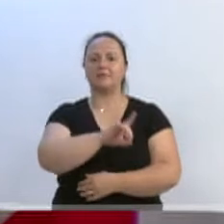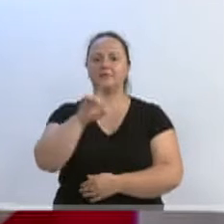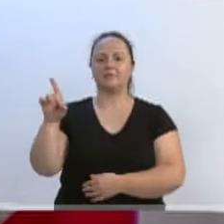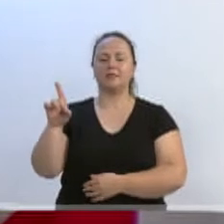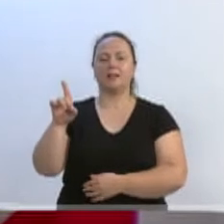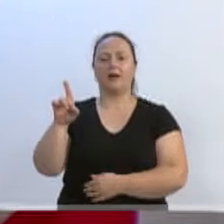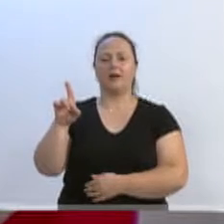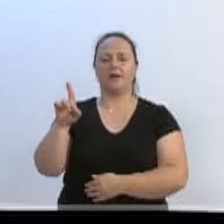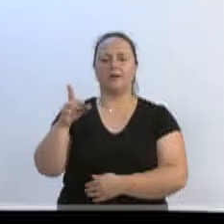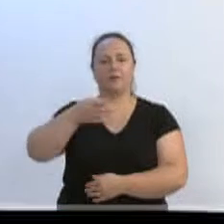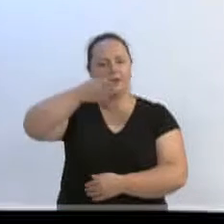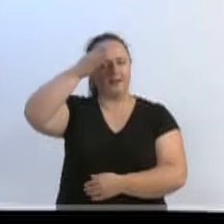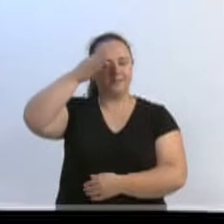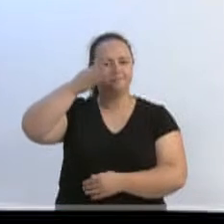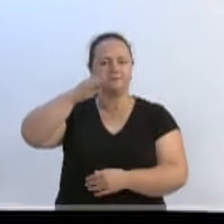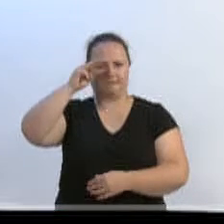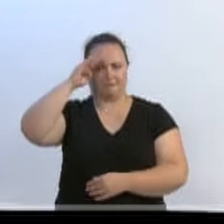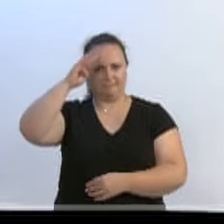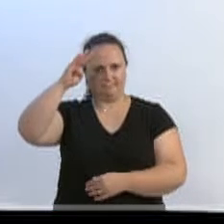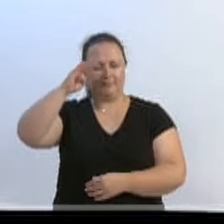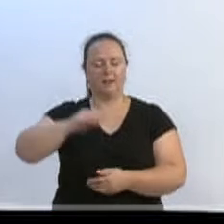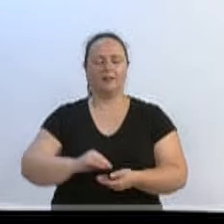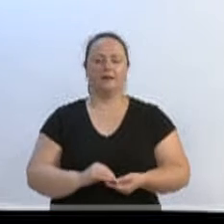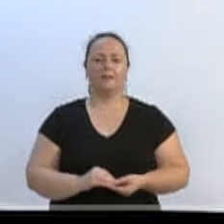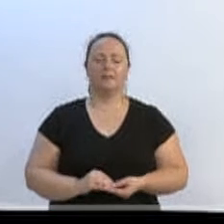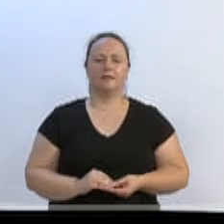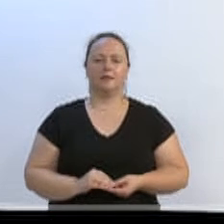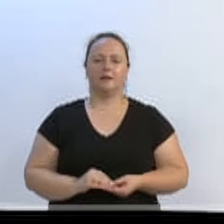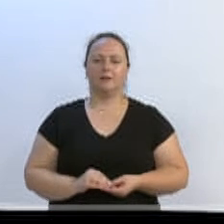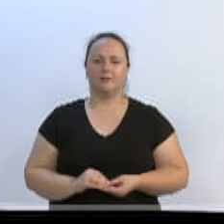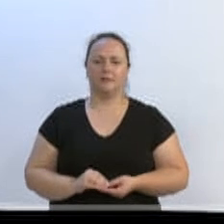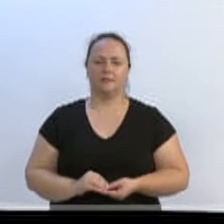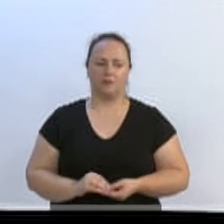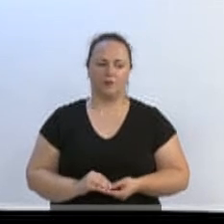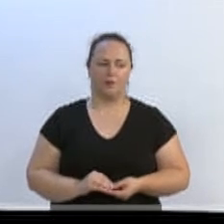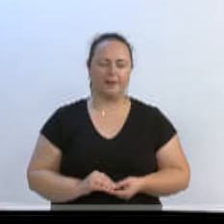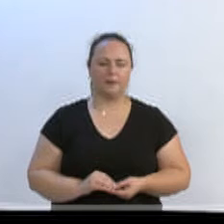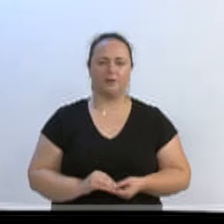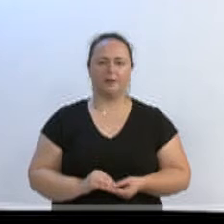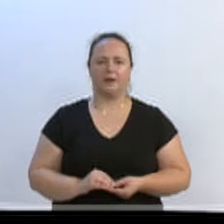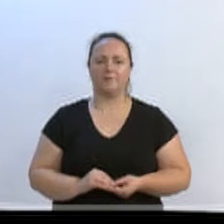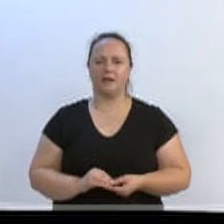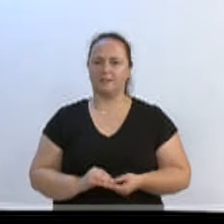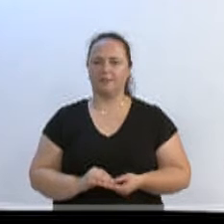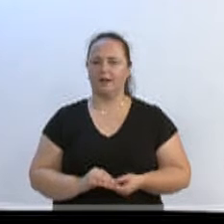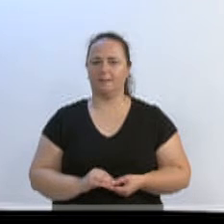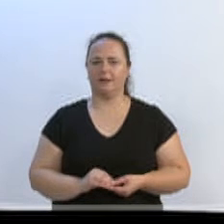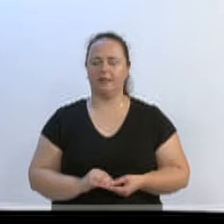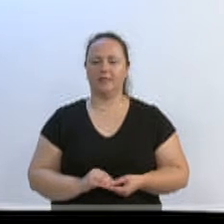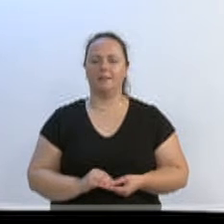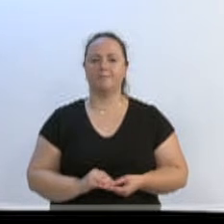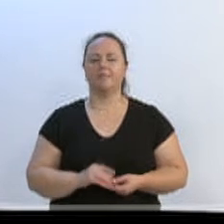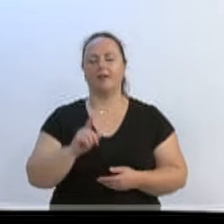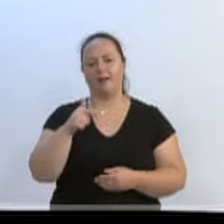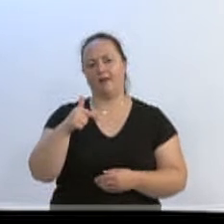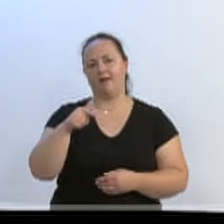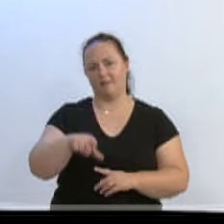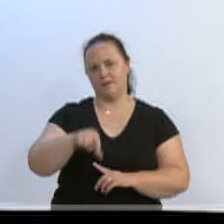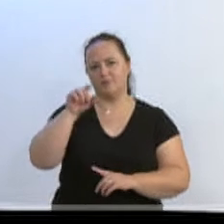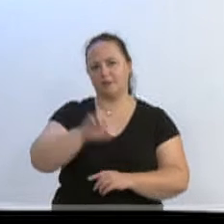aí as minhas fotos que a grande maioria é só eu estou ali a data foi escolhida em referência ao dia do nascimento